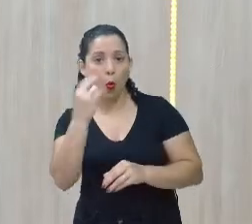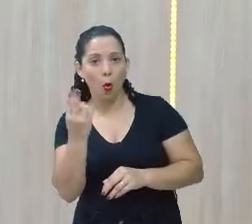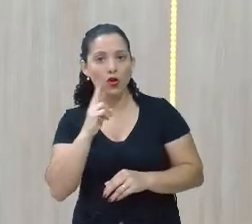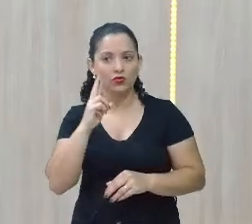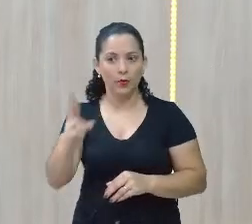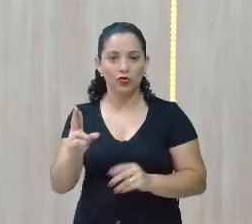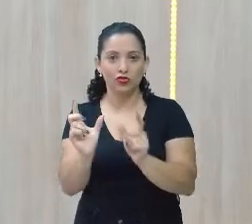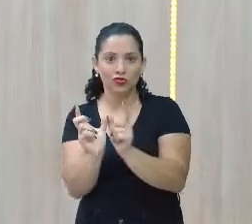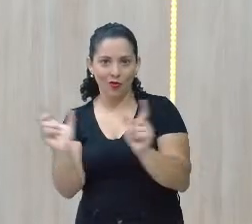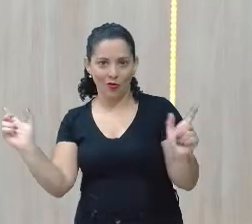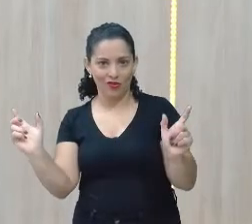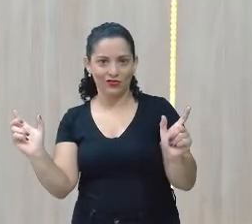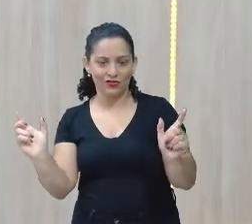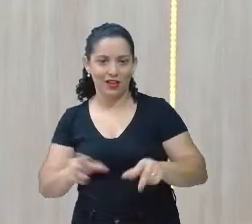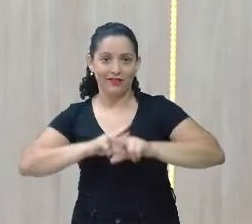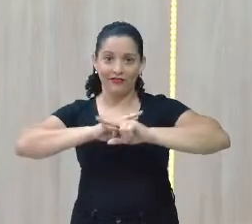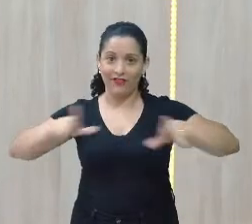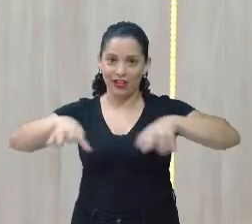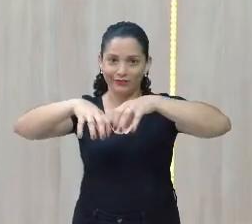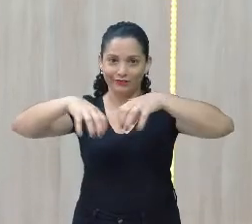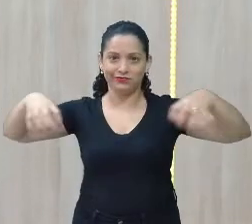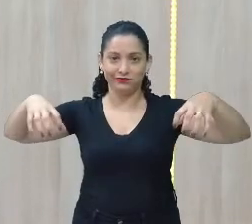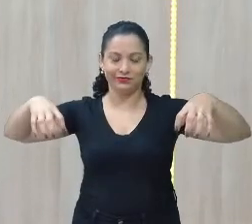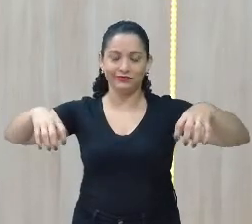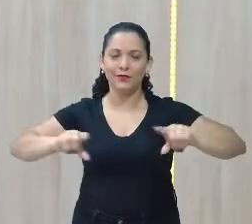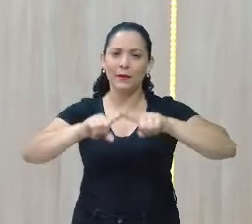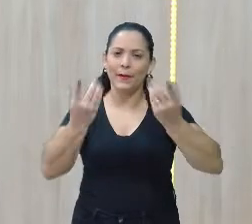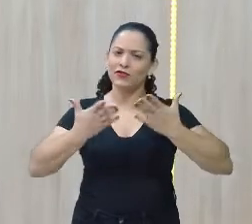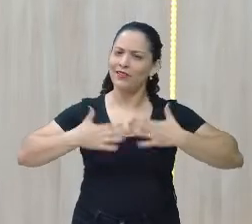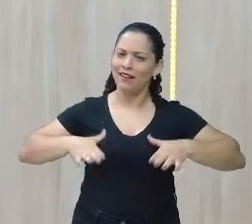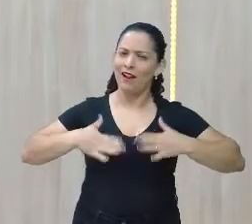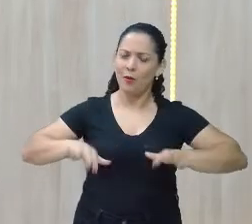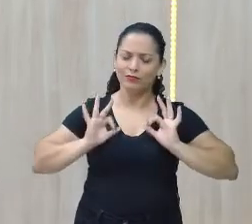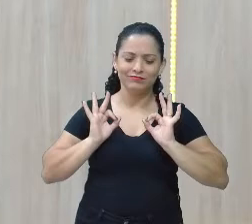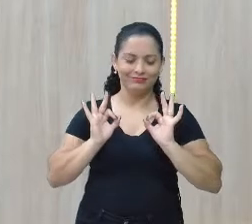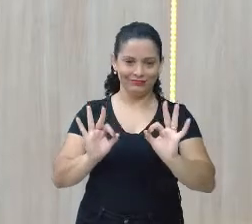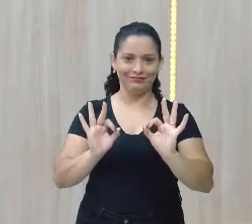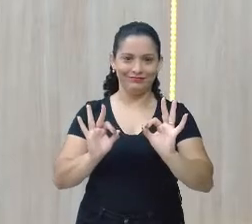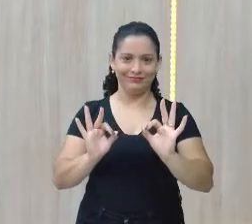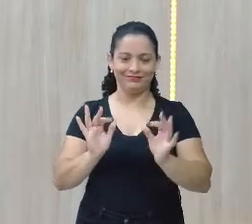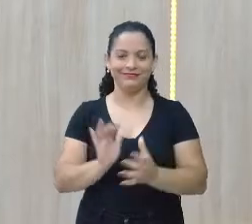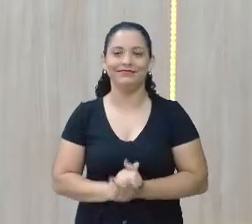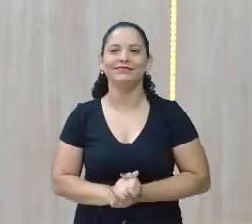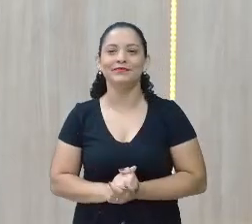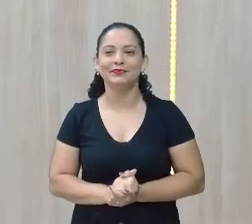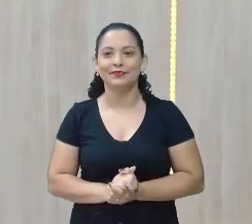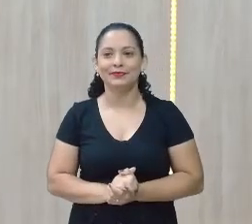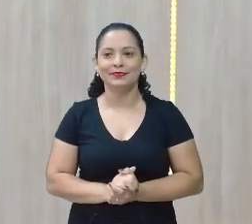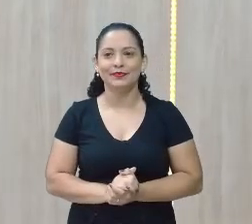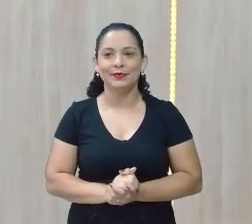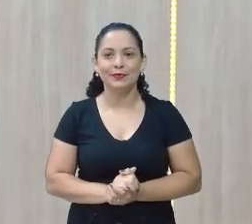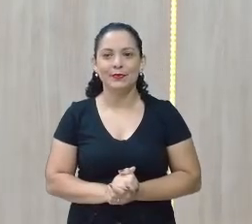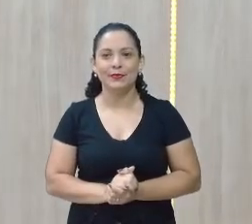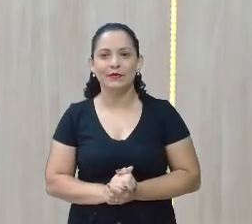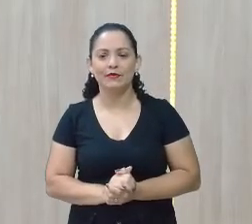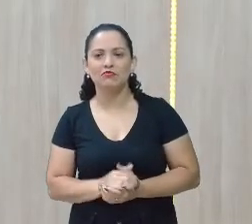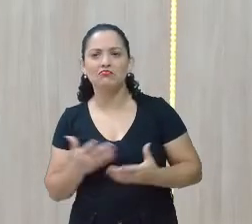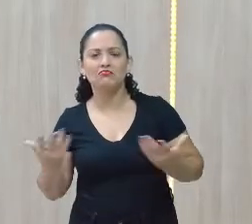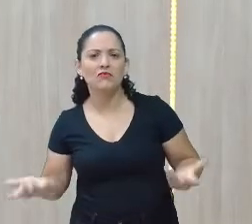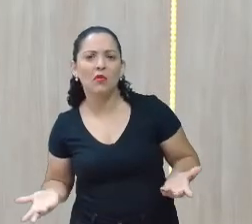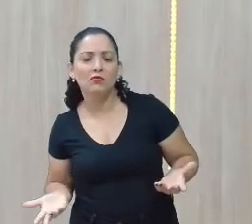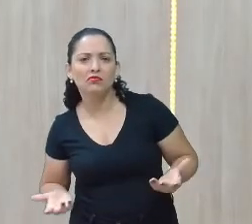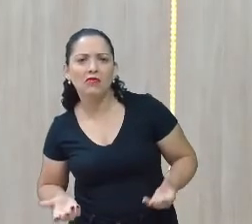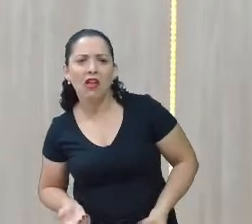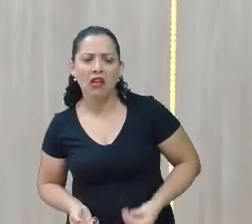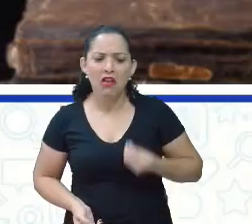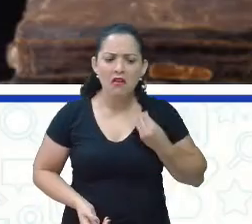poder diferenciar de um para o outro, tá bom? Fiquem tranquilos que tudo vai dar certo, tranquilos. Então, ser ou não